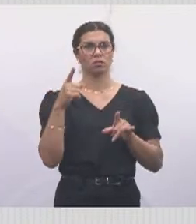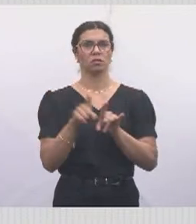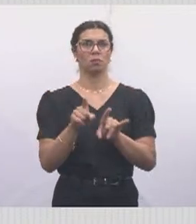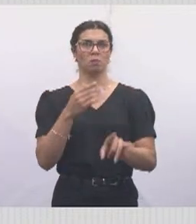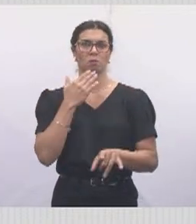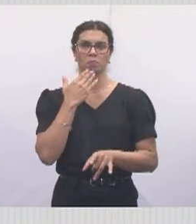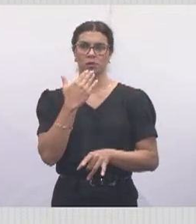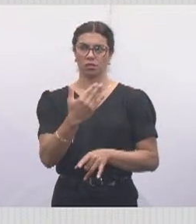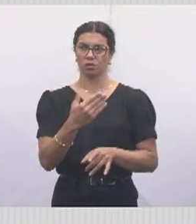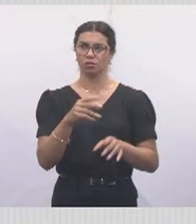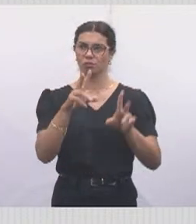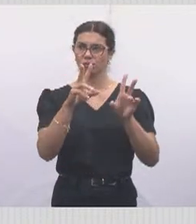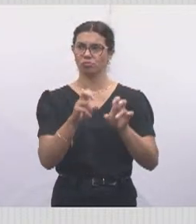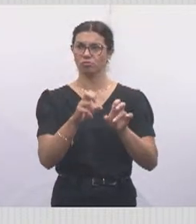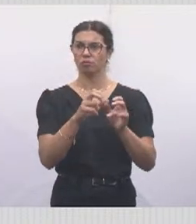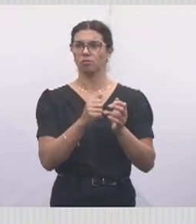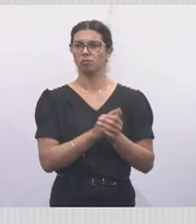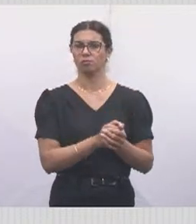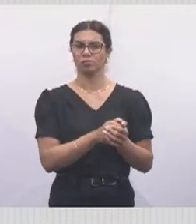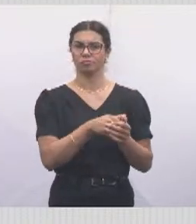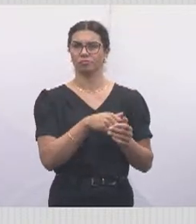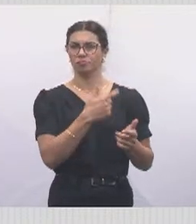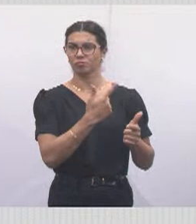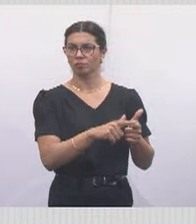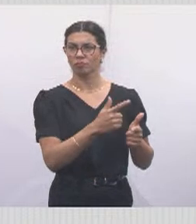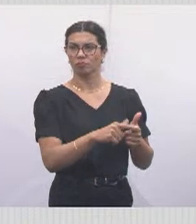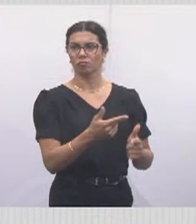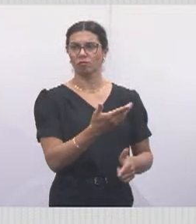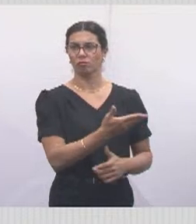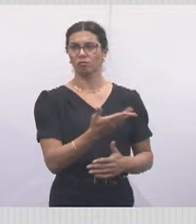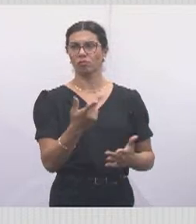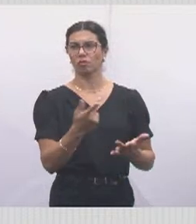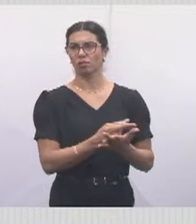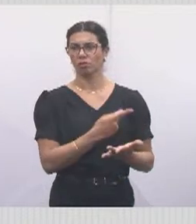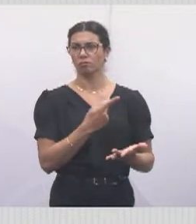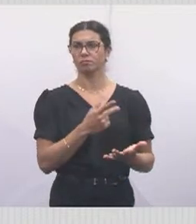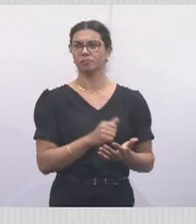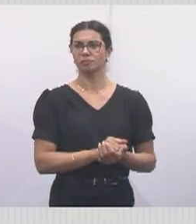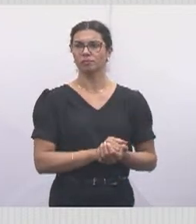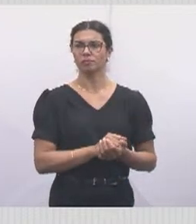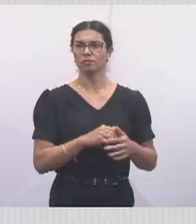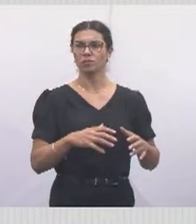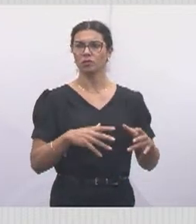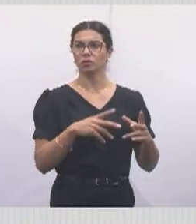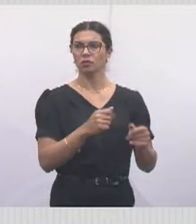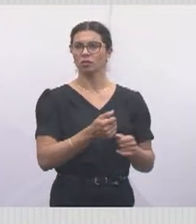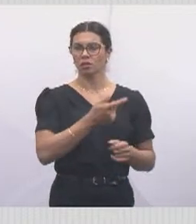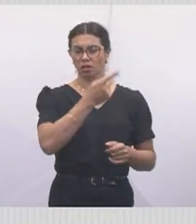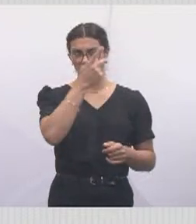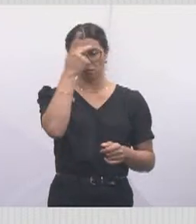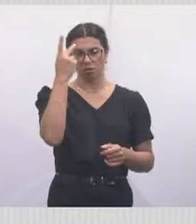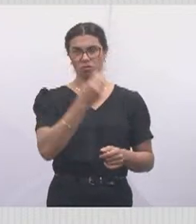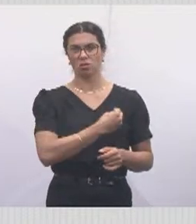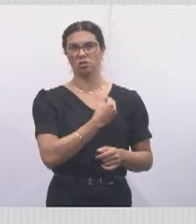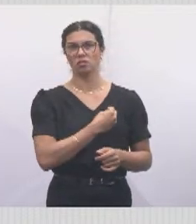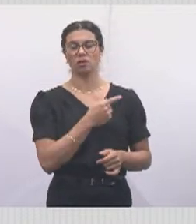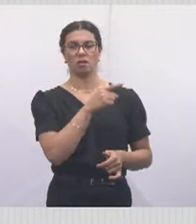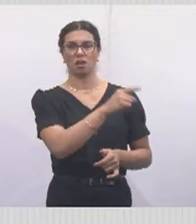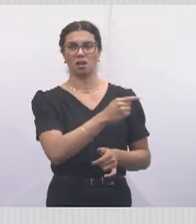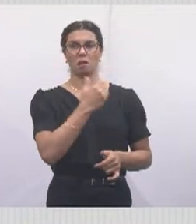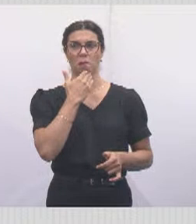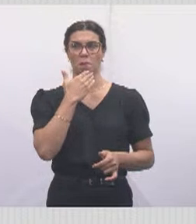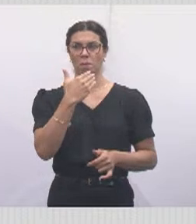Secretaria de Mobilidade Urbana, Infraestrutura, de ter atendido essa solicitação dos moradores ali, E